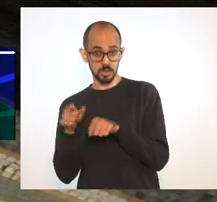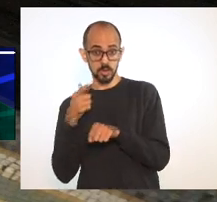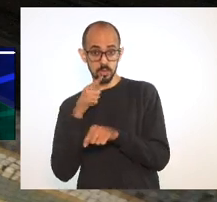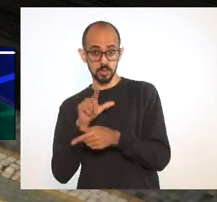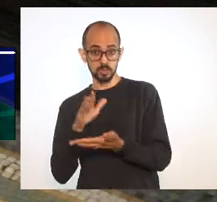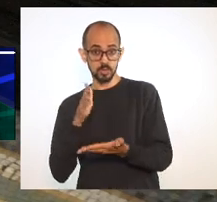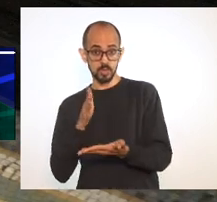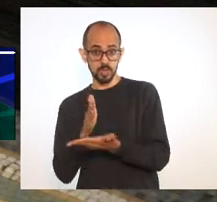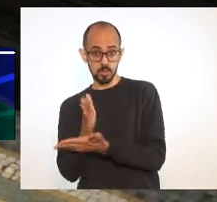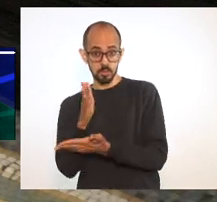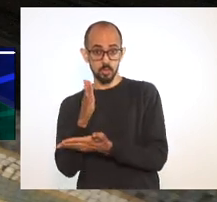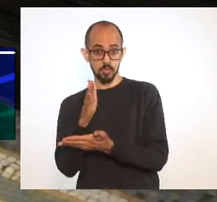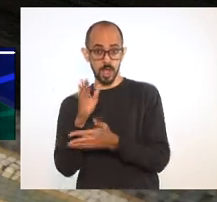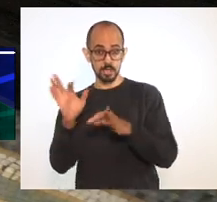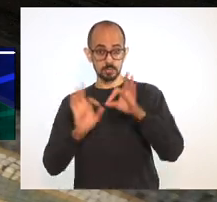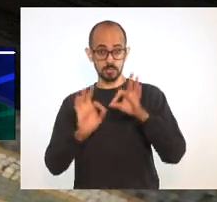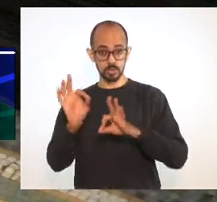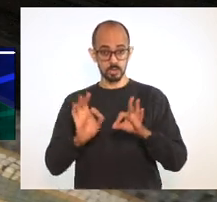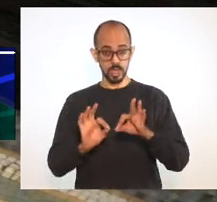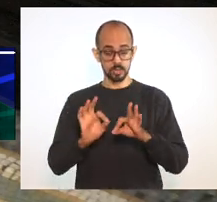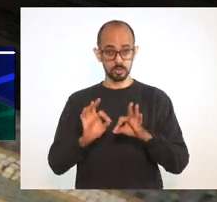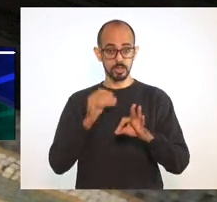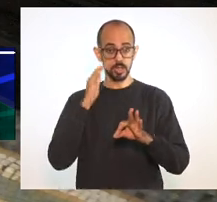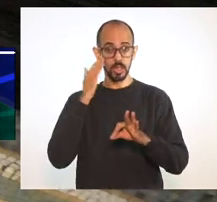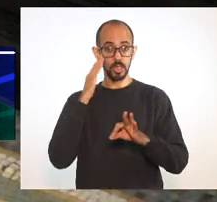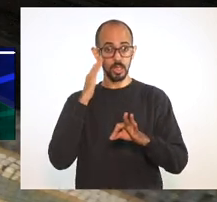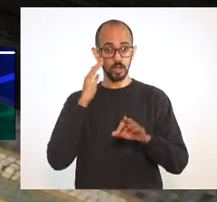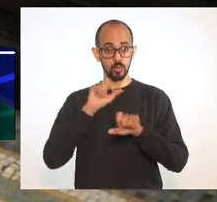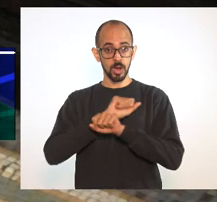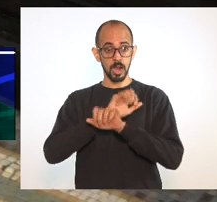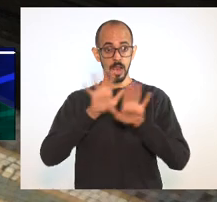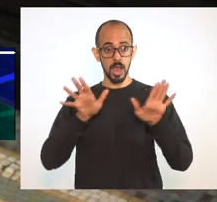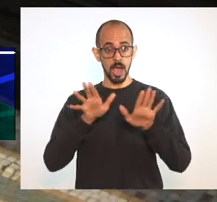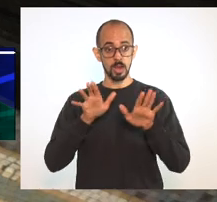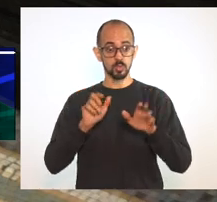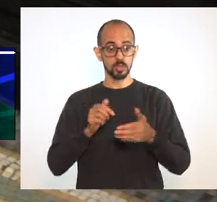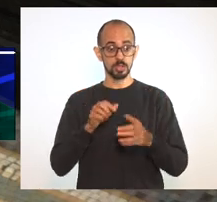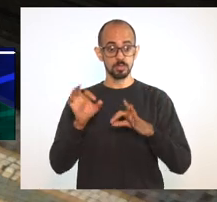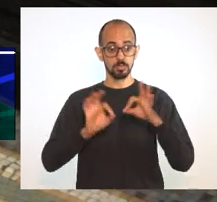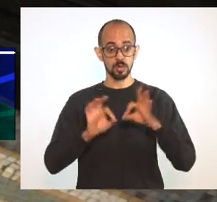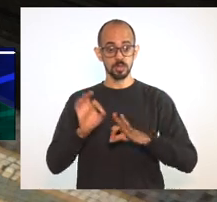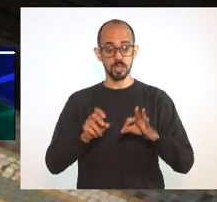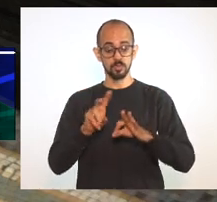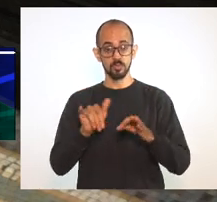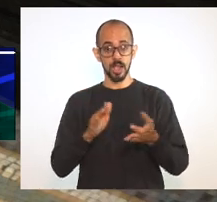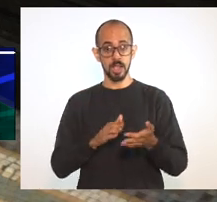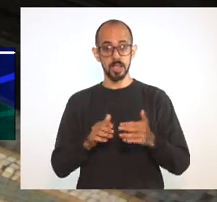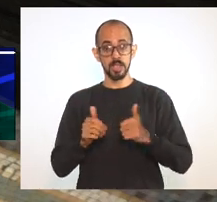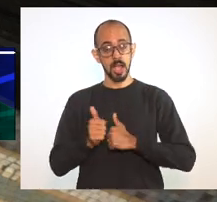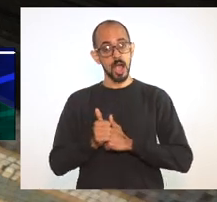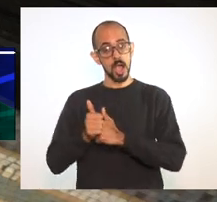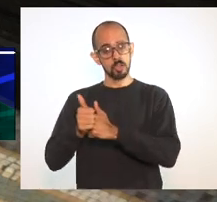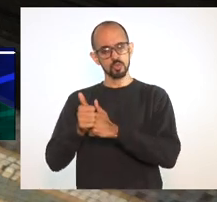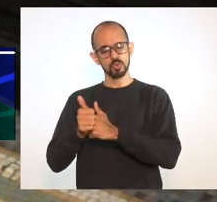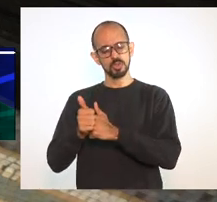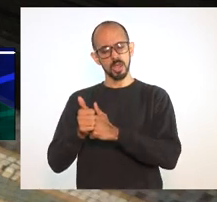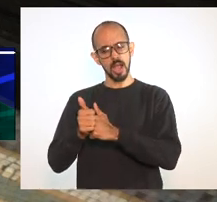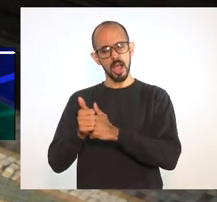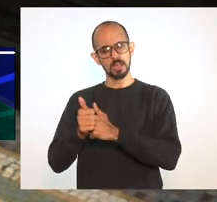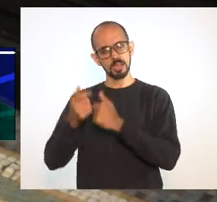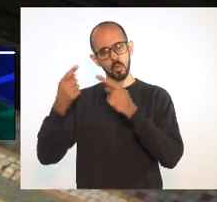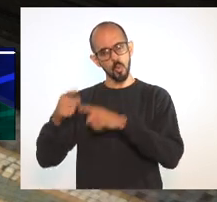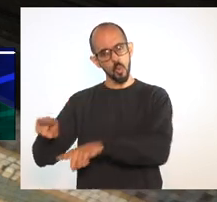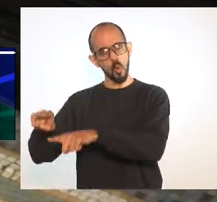projeto, entendendo que esse projeto vai contribuir para o enfrentamento da violência contra a